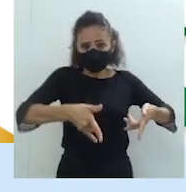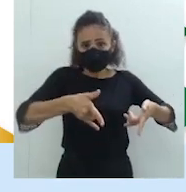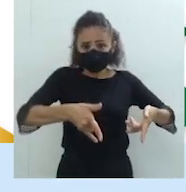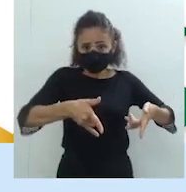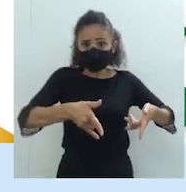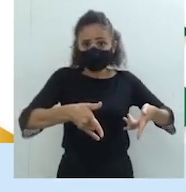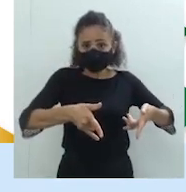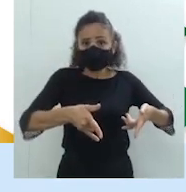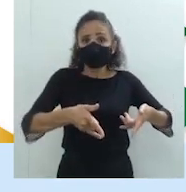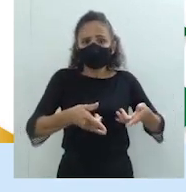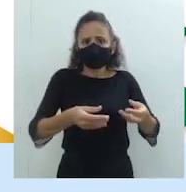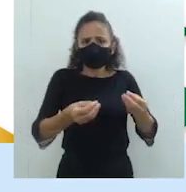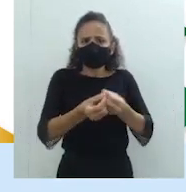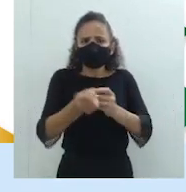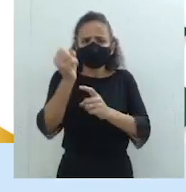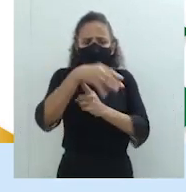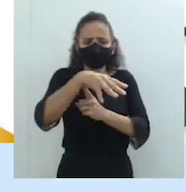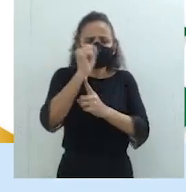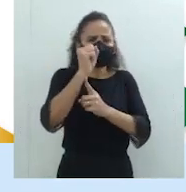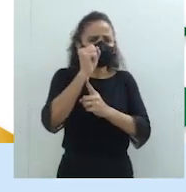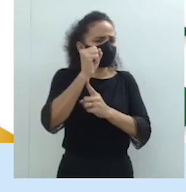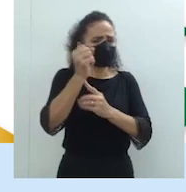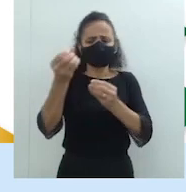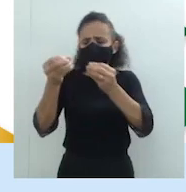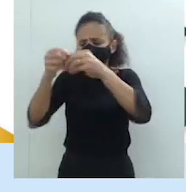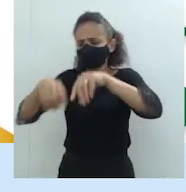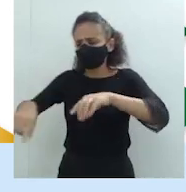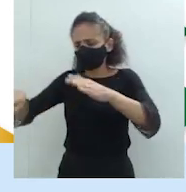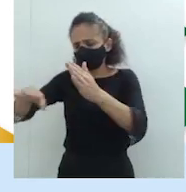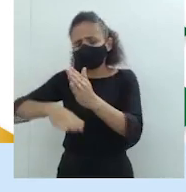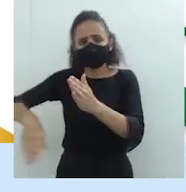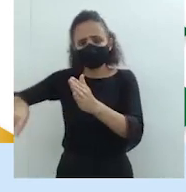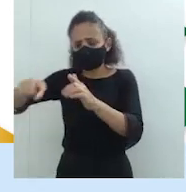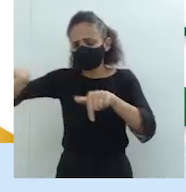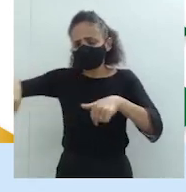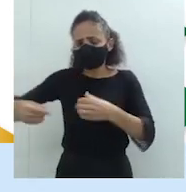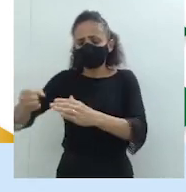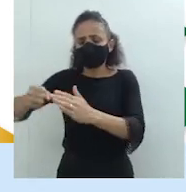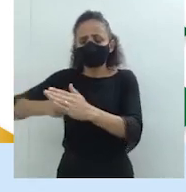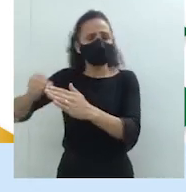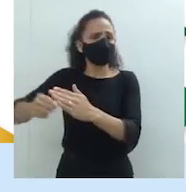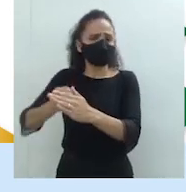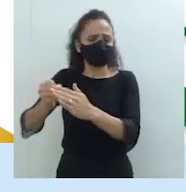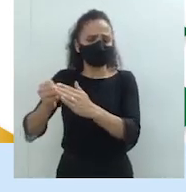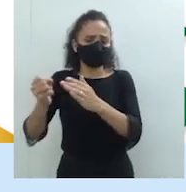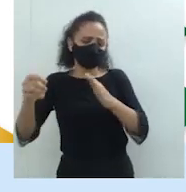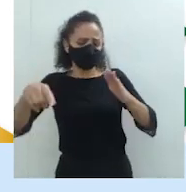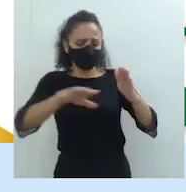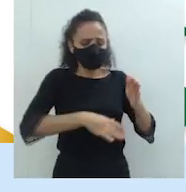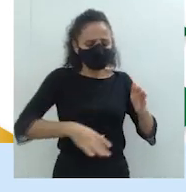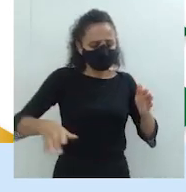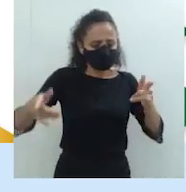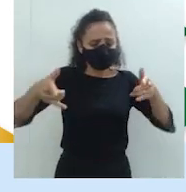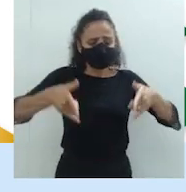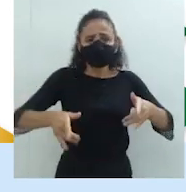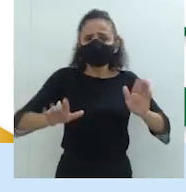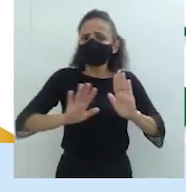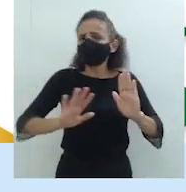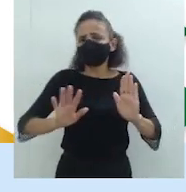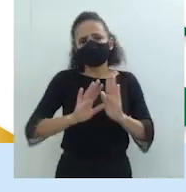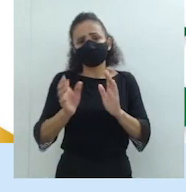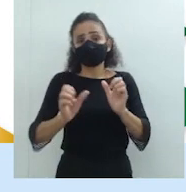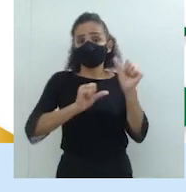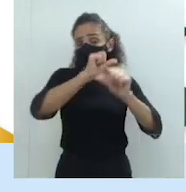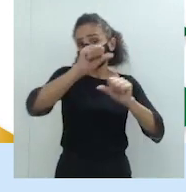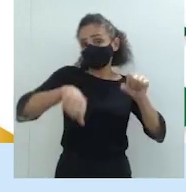queimar, ela vai prejudicar a lâmpada da cozinha? A lâmpada da sala? Não, não vai prejudicar. Você apenas